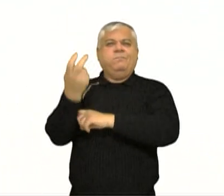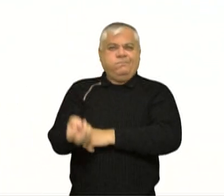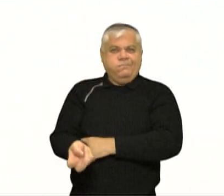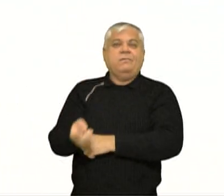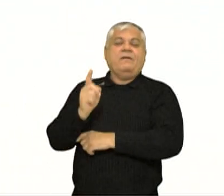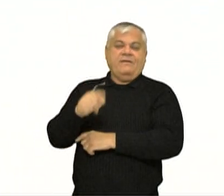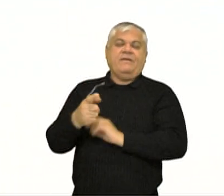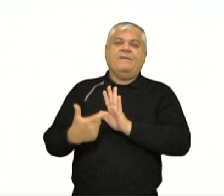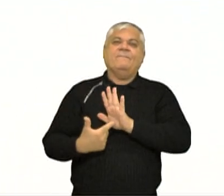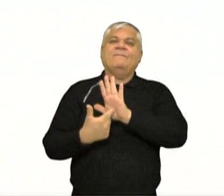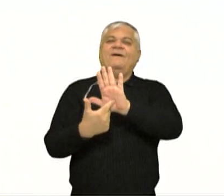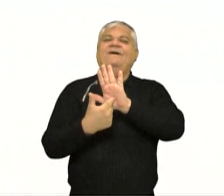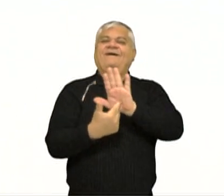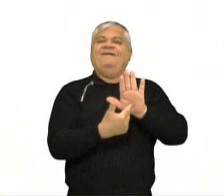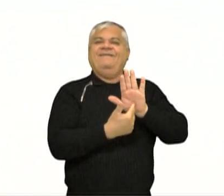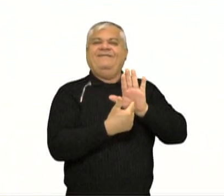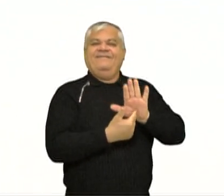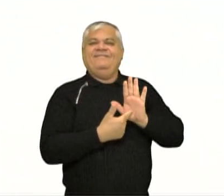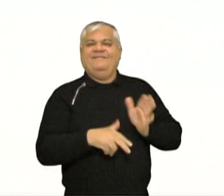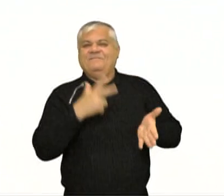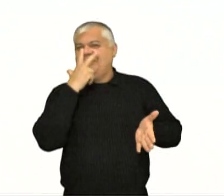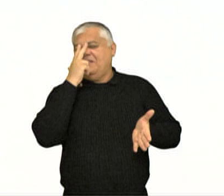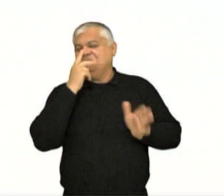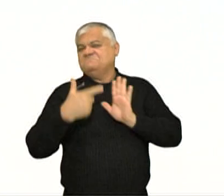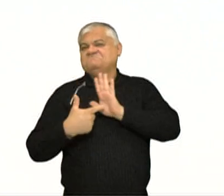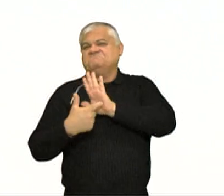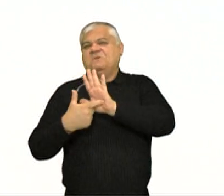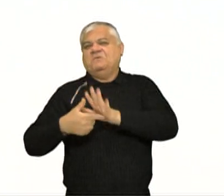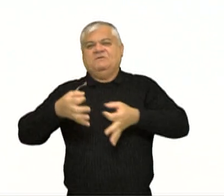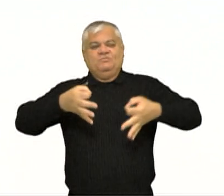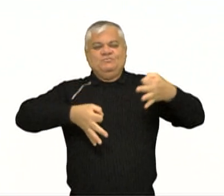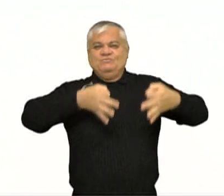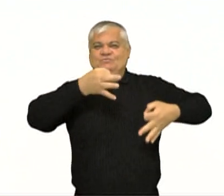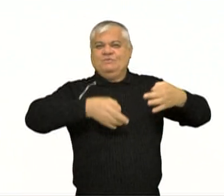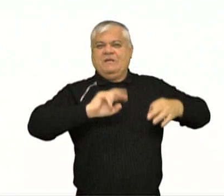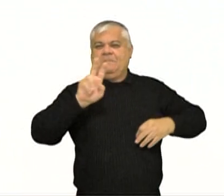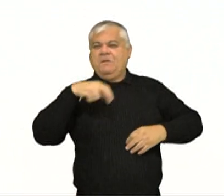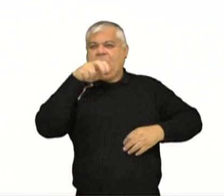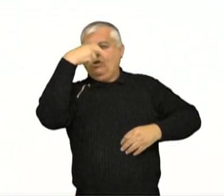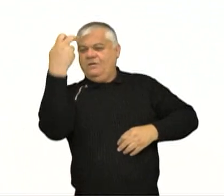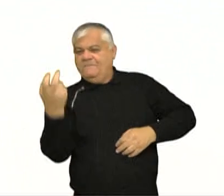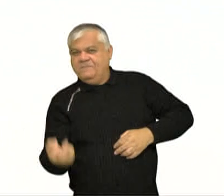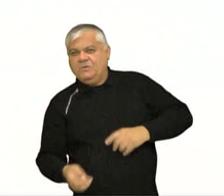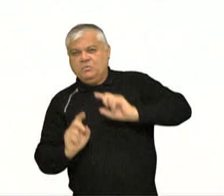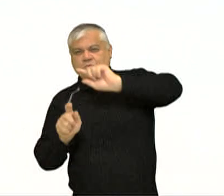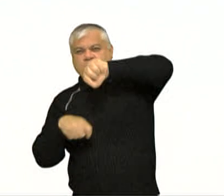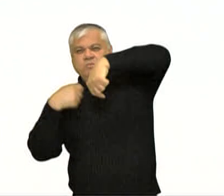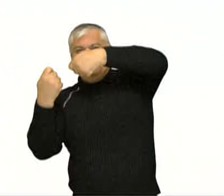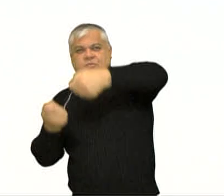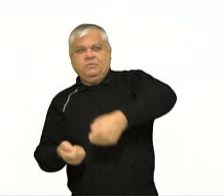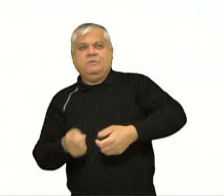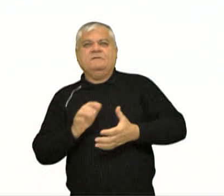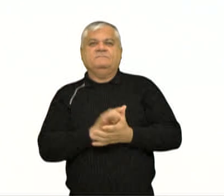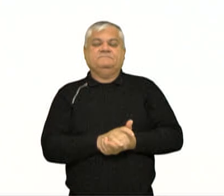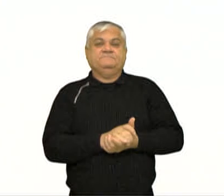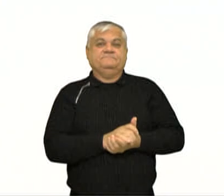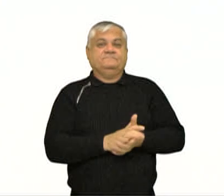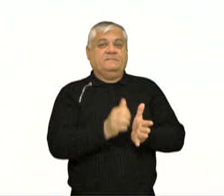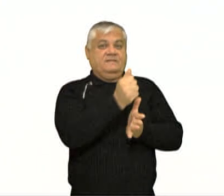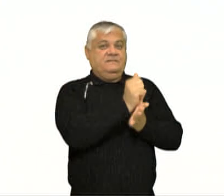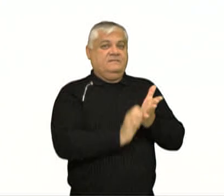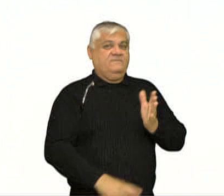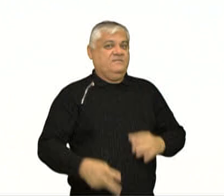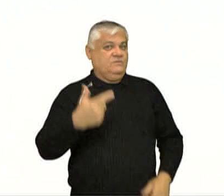de apresentação, de realização, onde são julgadas as manobras do ciclista, ok?